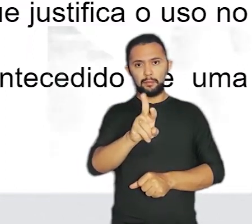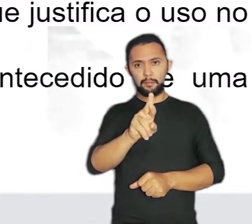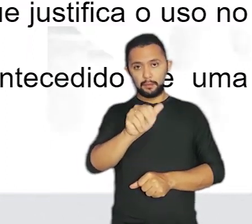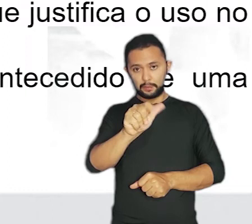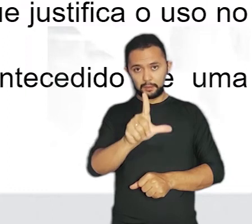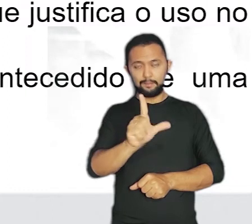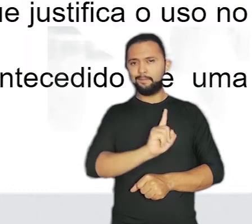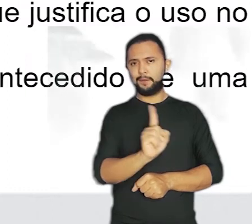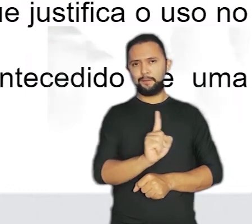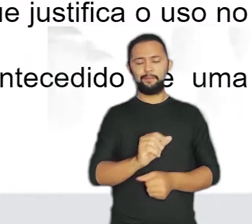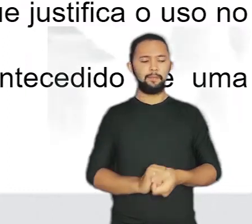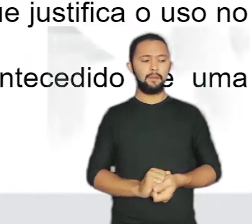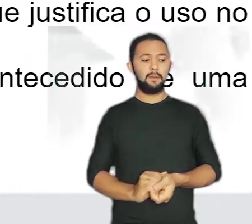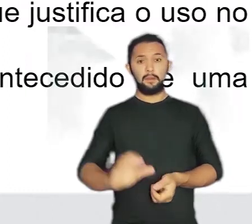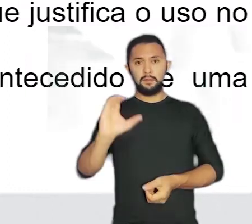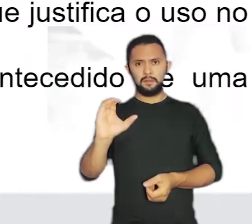padrão, a forma verbal tinha deve